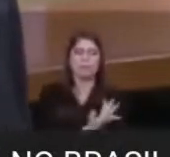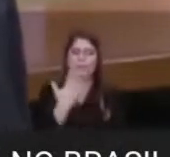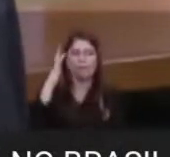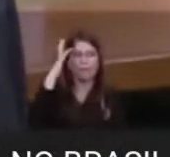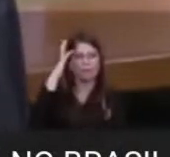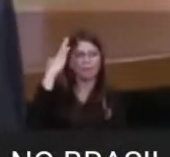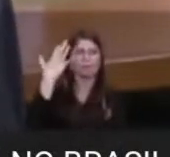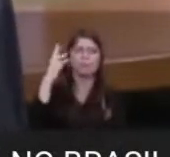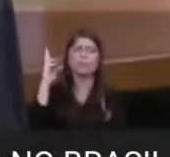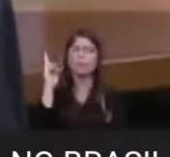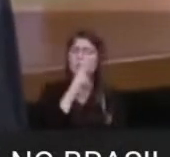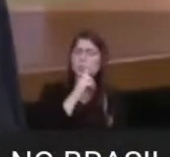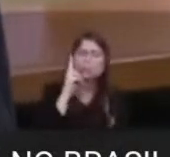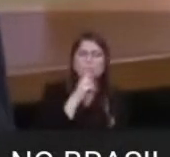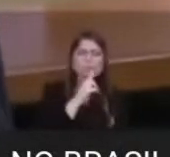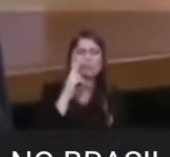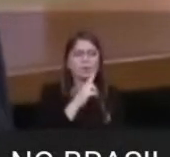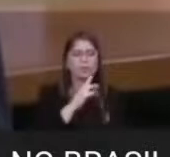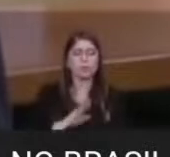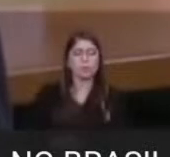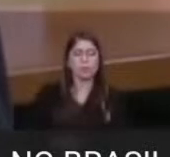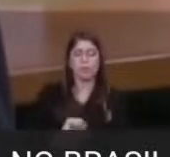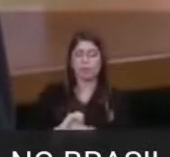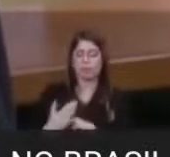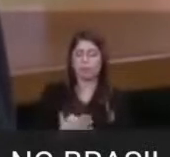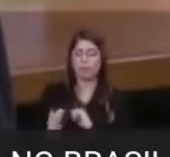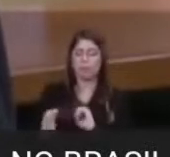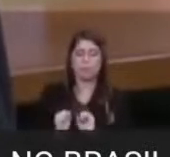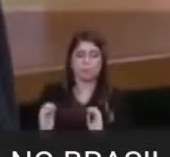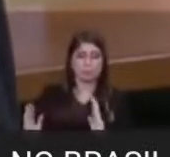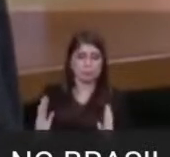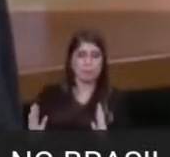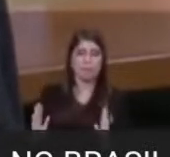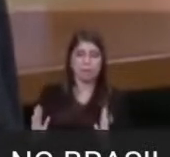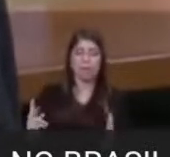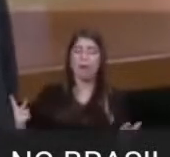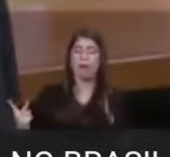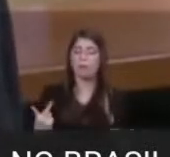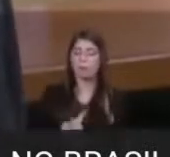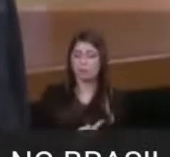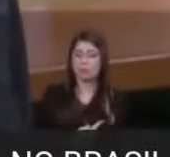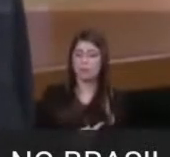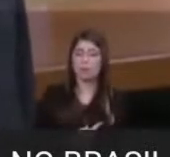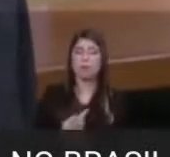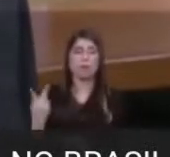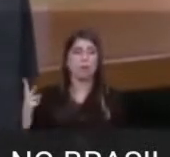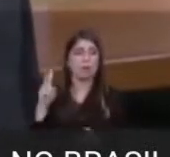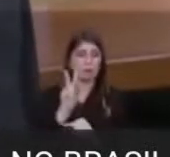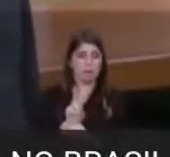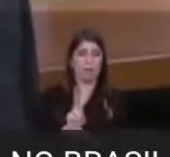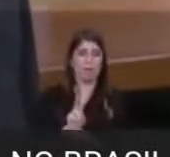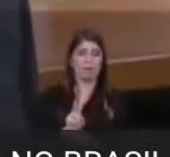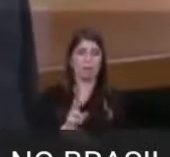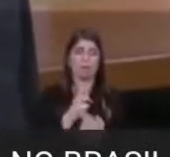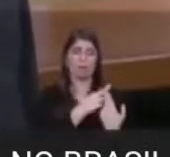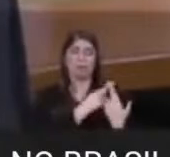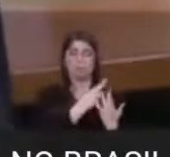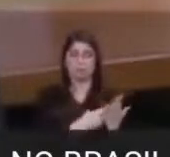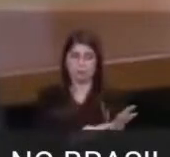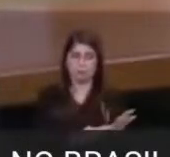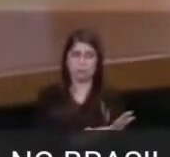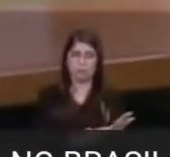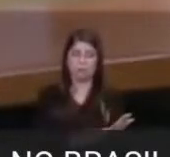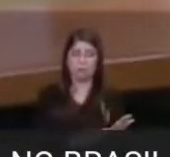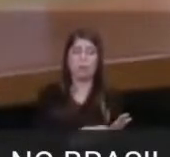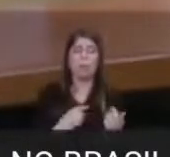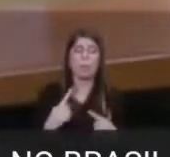Várias decisões urgentes durante a pandemia foram dadas por medidas liminares dos relatores.